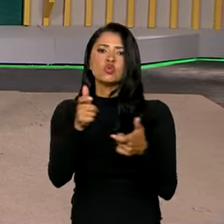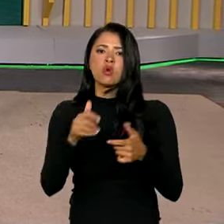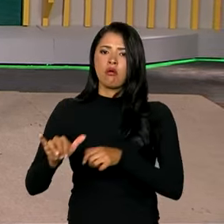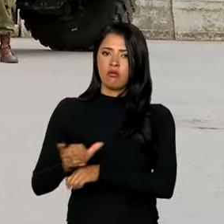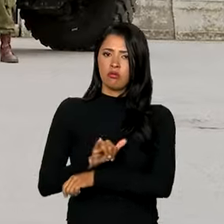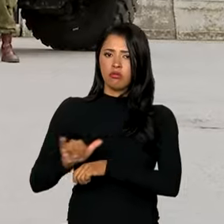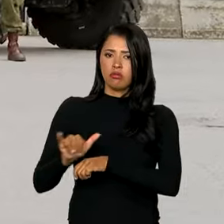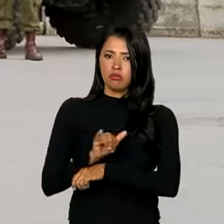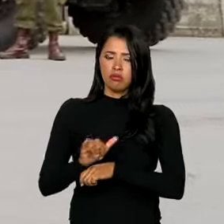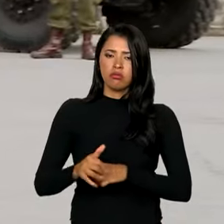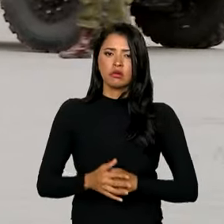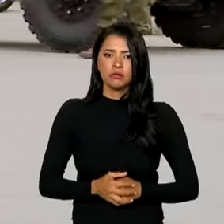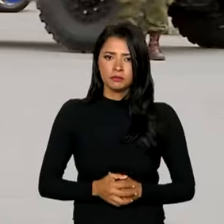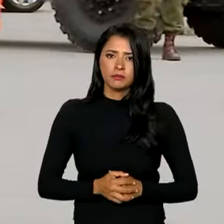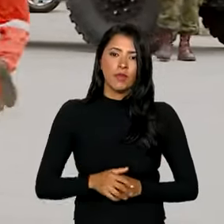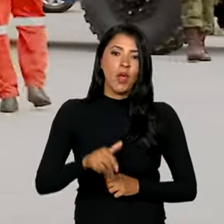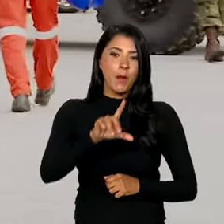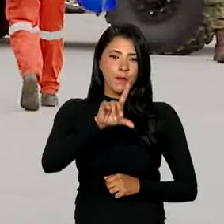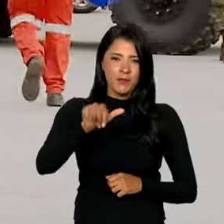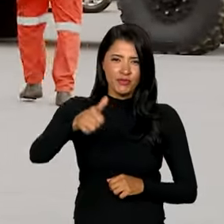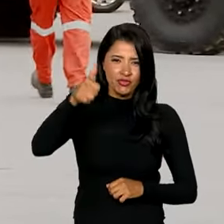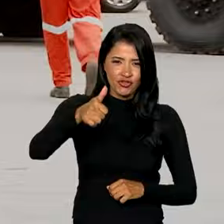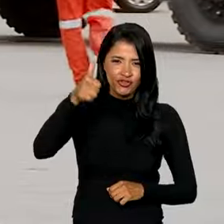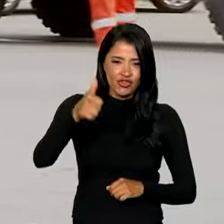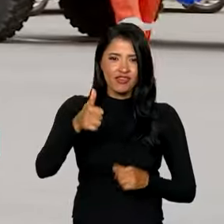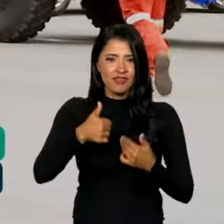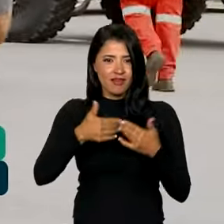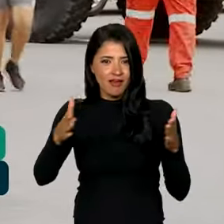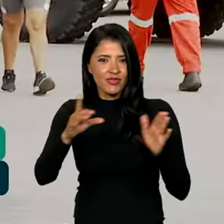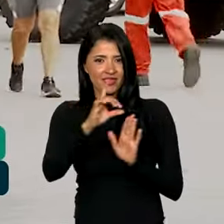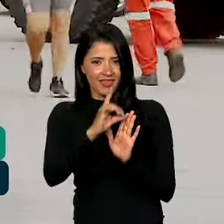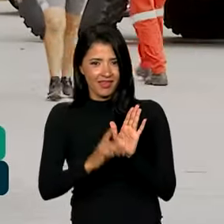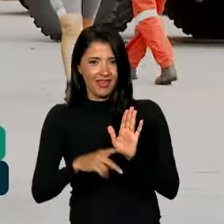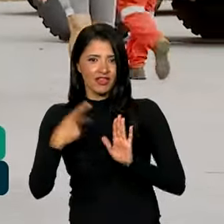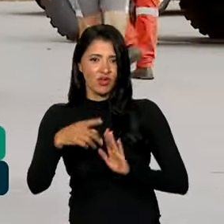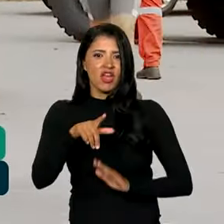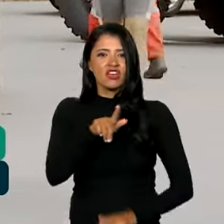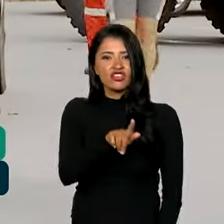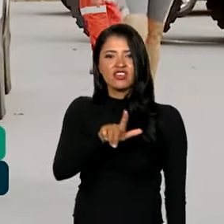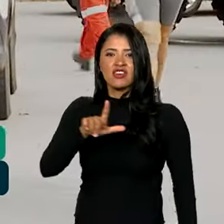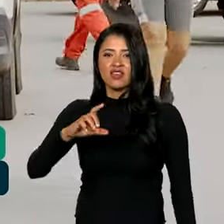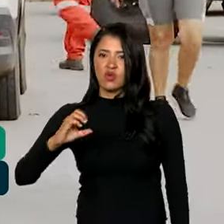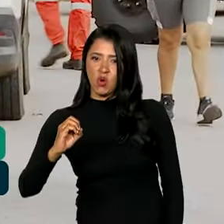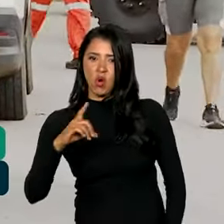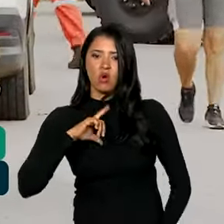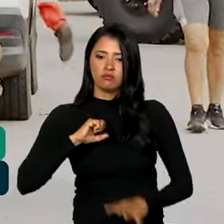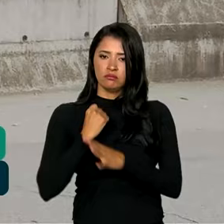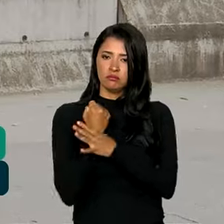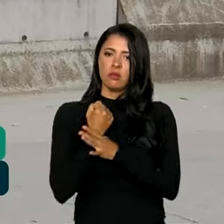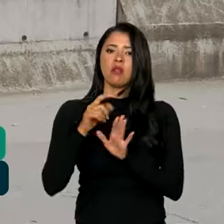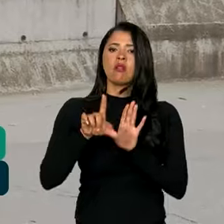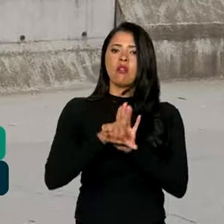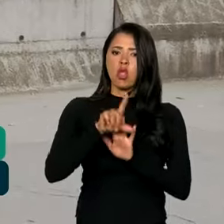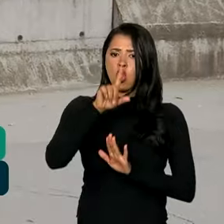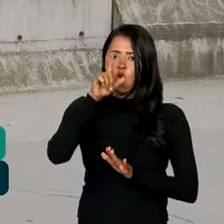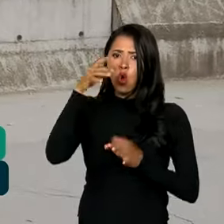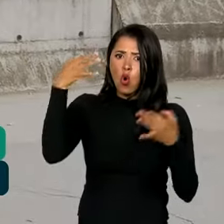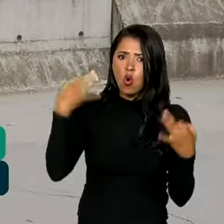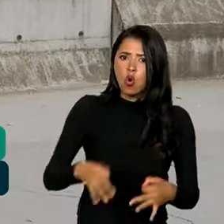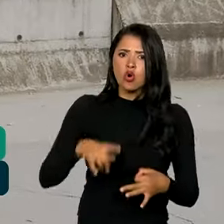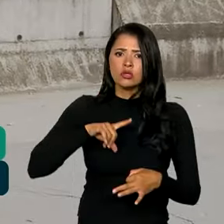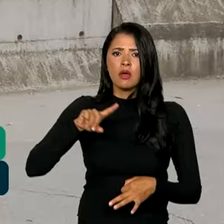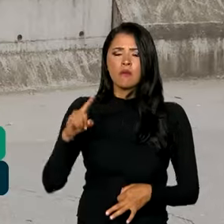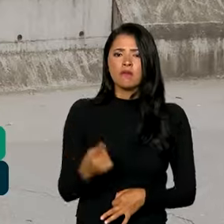estratégicos. No primeiro dia de funcionamento do decreto da GLO, a garantia da lei e da ordem,